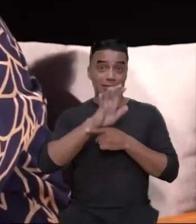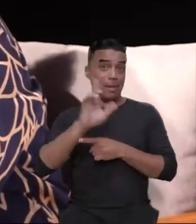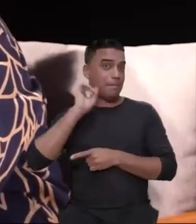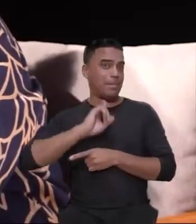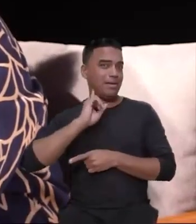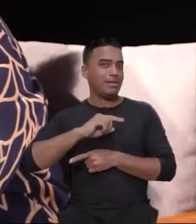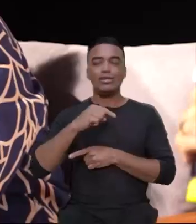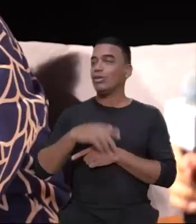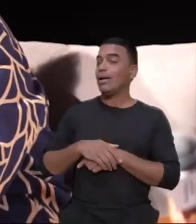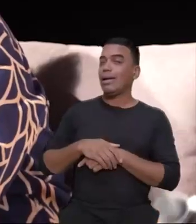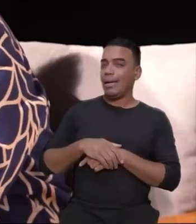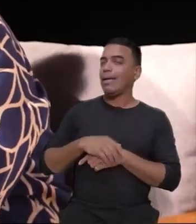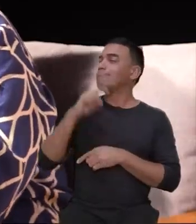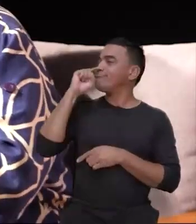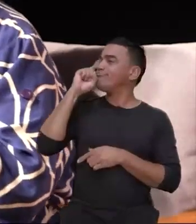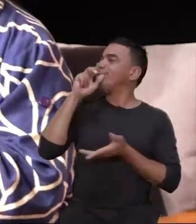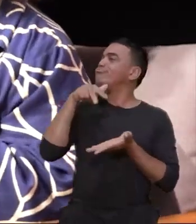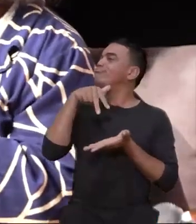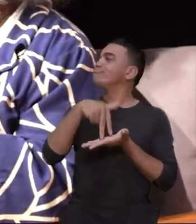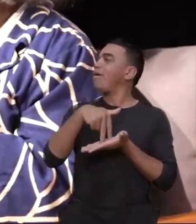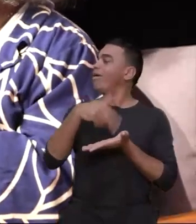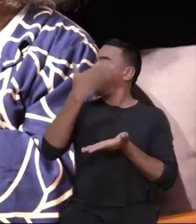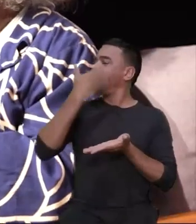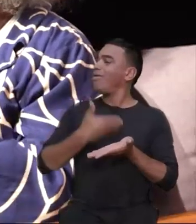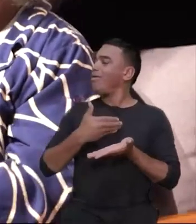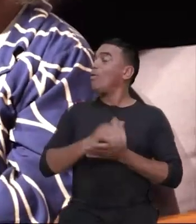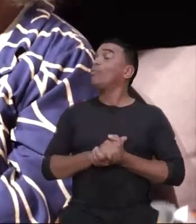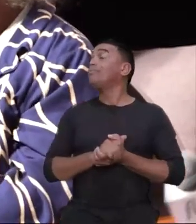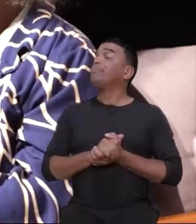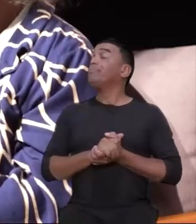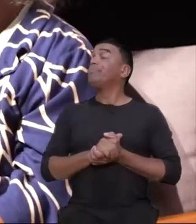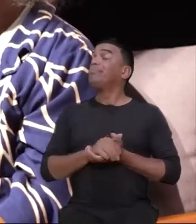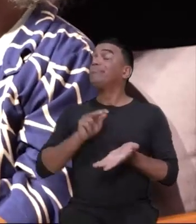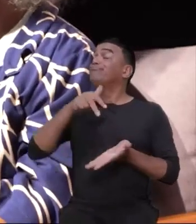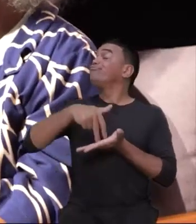esse termo e sabe o que é mitideza, né? Então, estou assim, intragável.